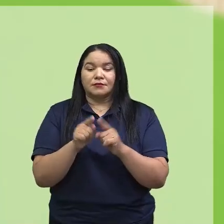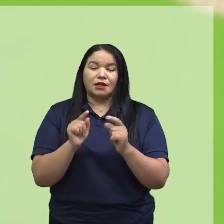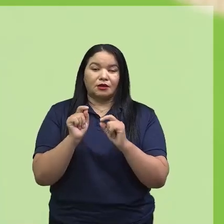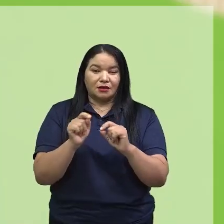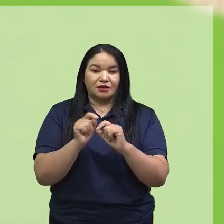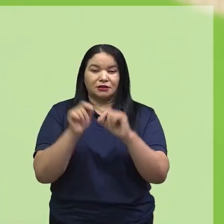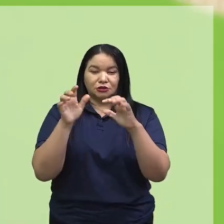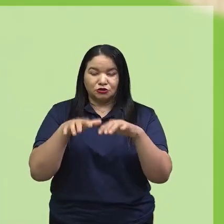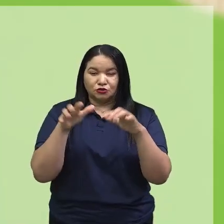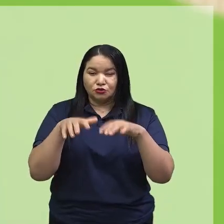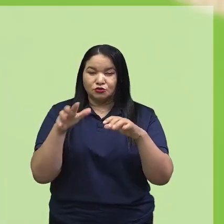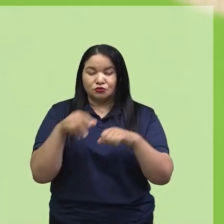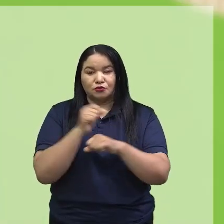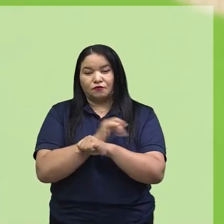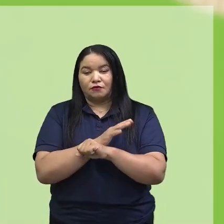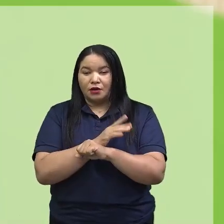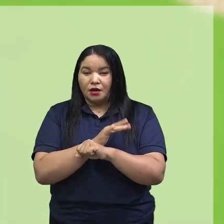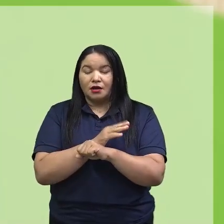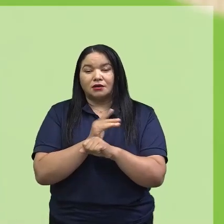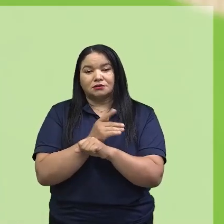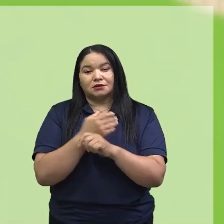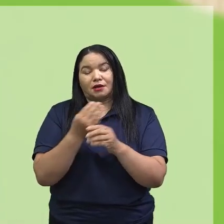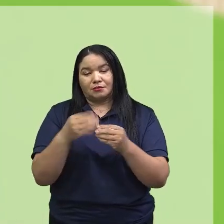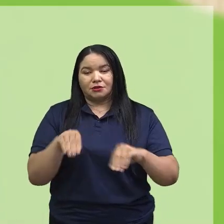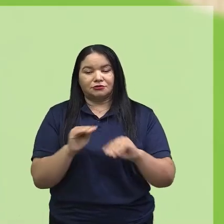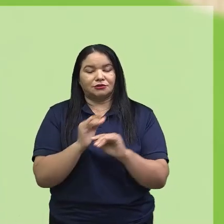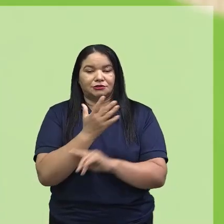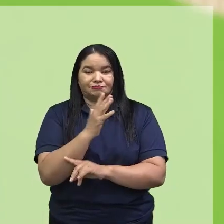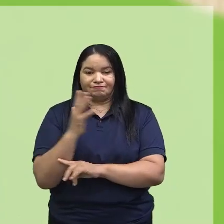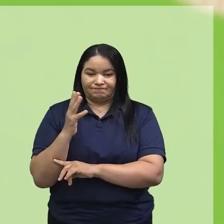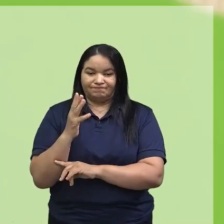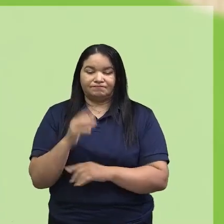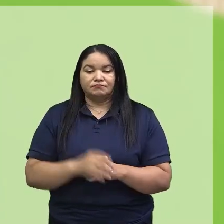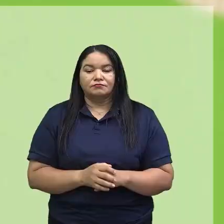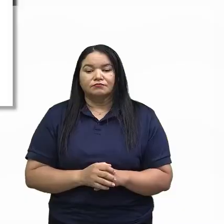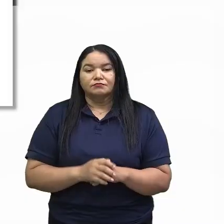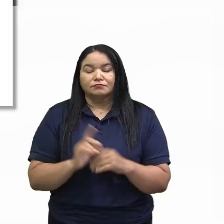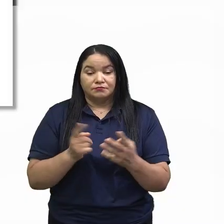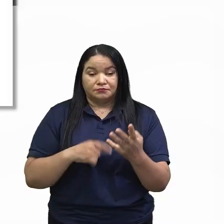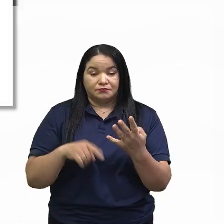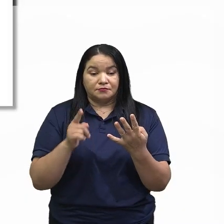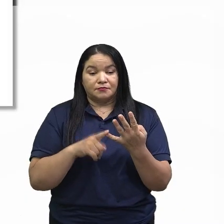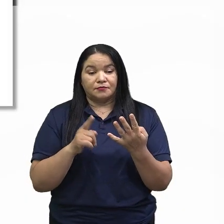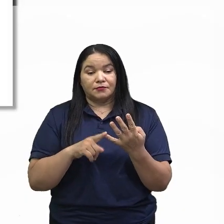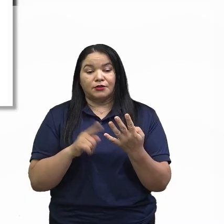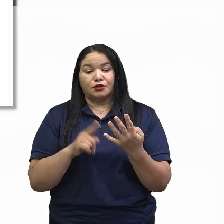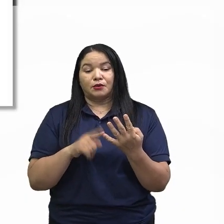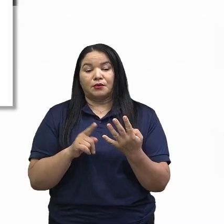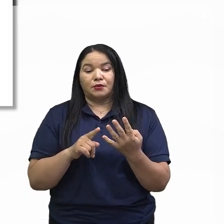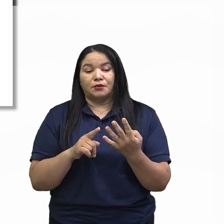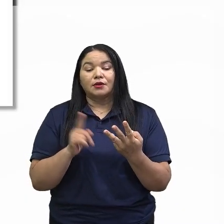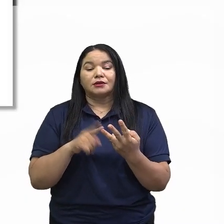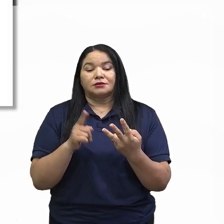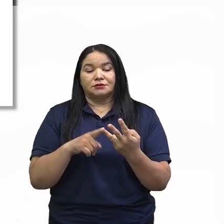bastante prejudicial, né, para a natureza. Uma outra desvantagem, vamos destacar,